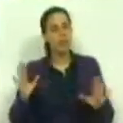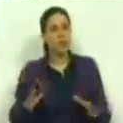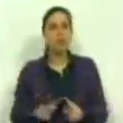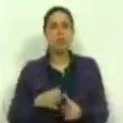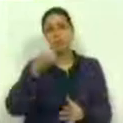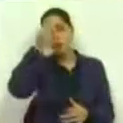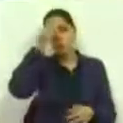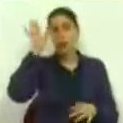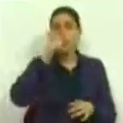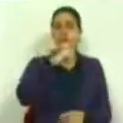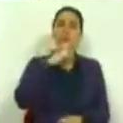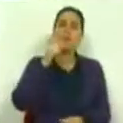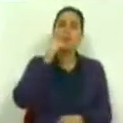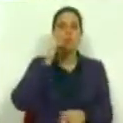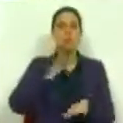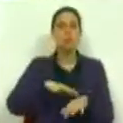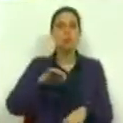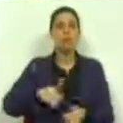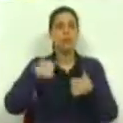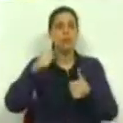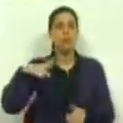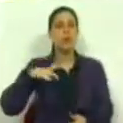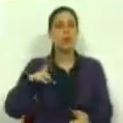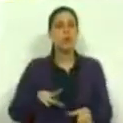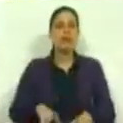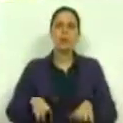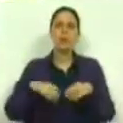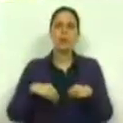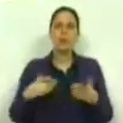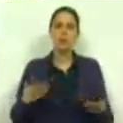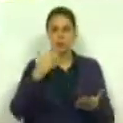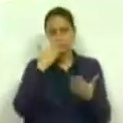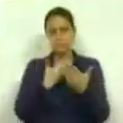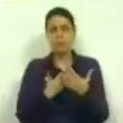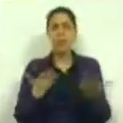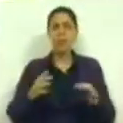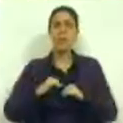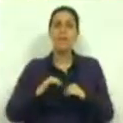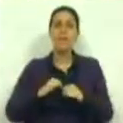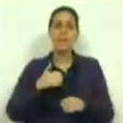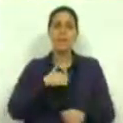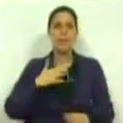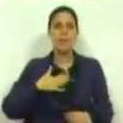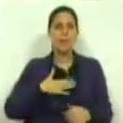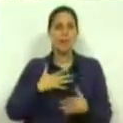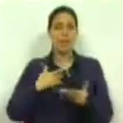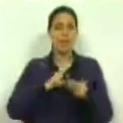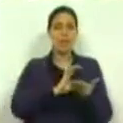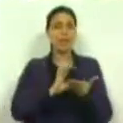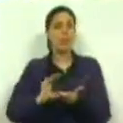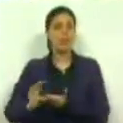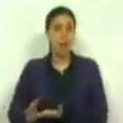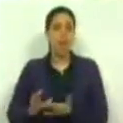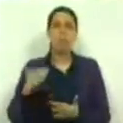legítimo esquecer os compromissos que, em nome de Portugal, assumiram perante as entidades que nos estão a